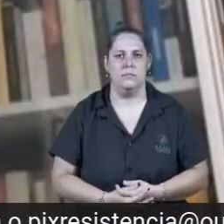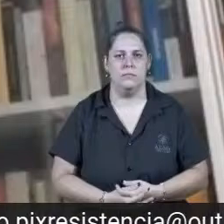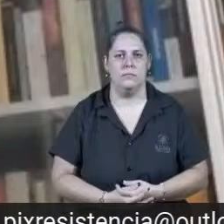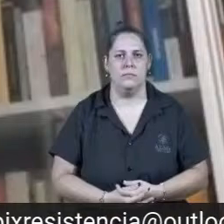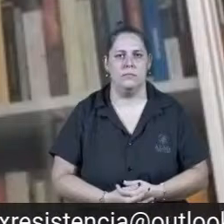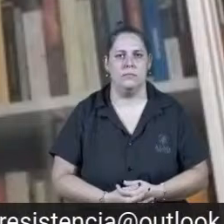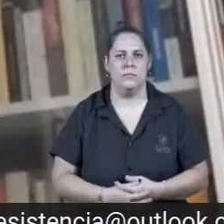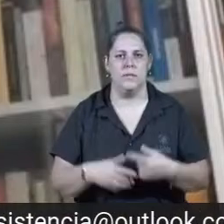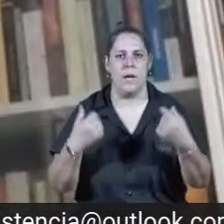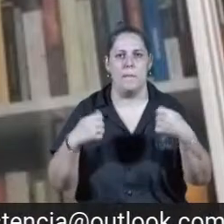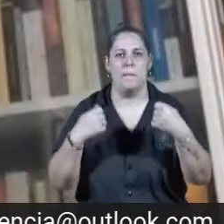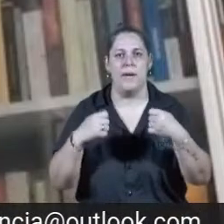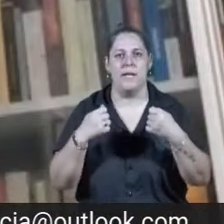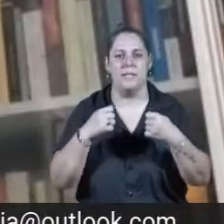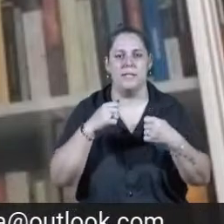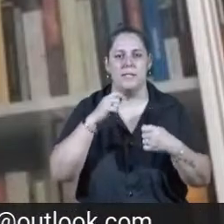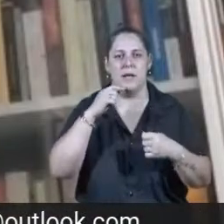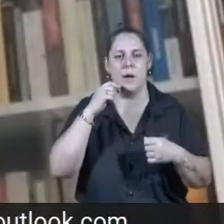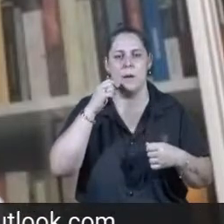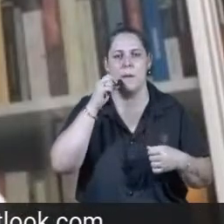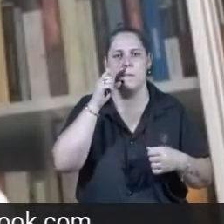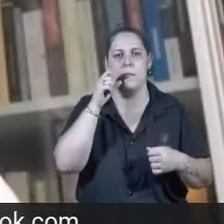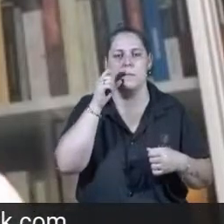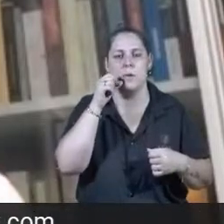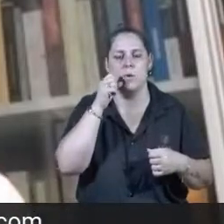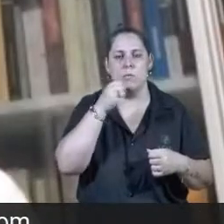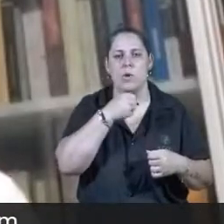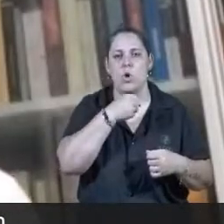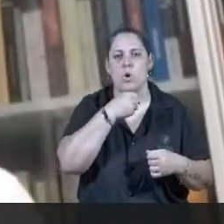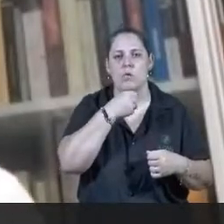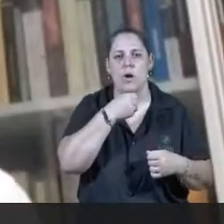Você precisa abrir o seu microfone, Humberto.